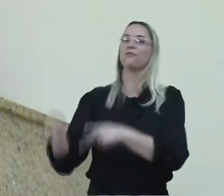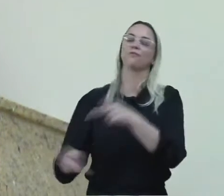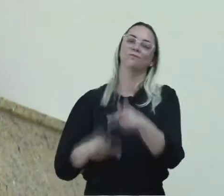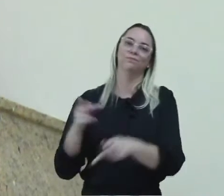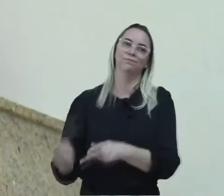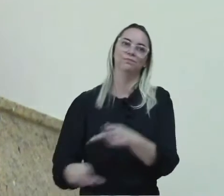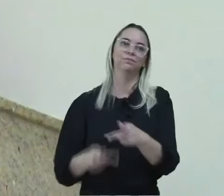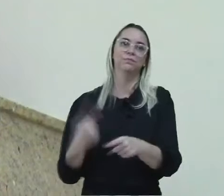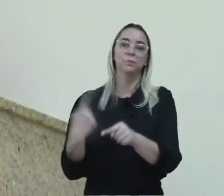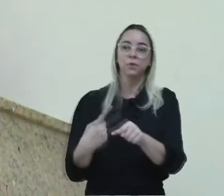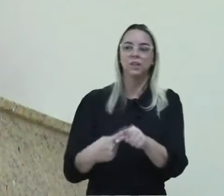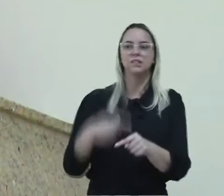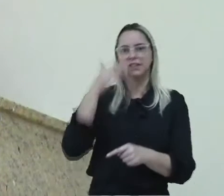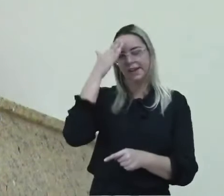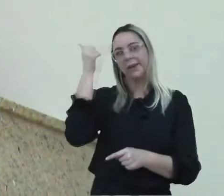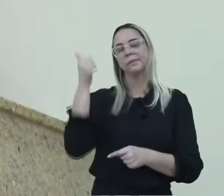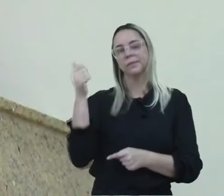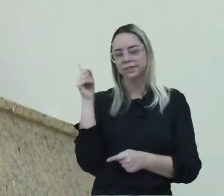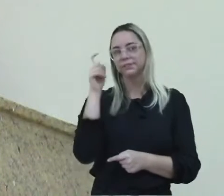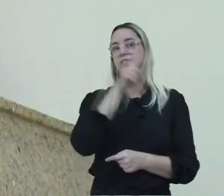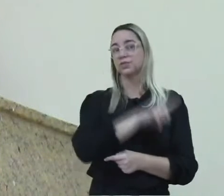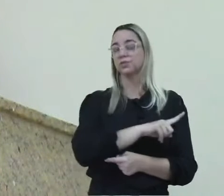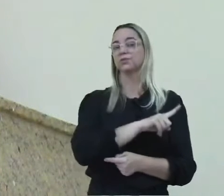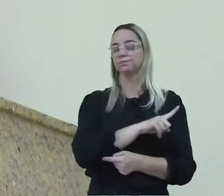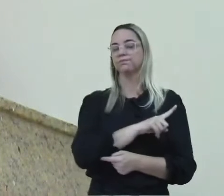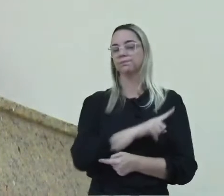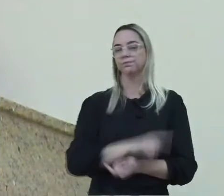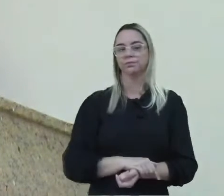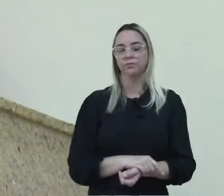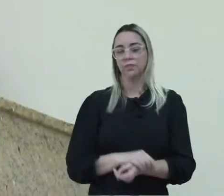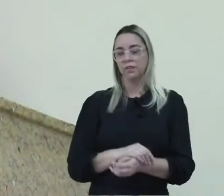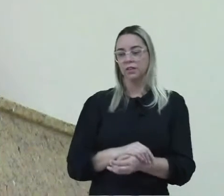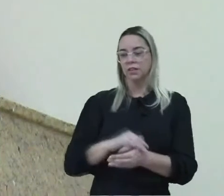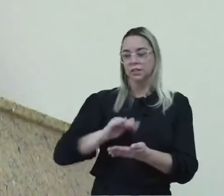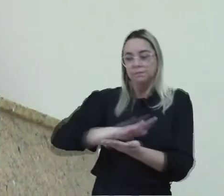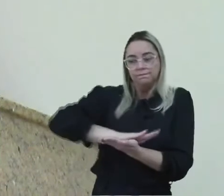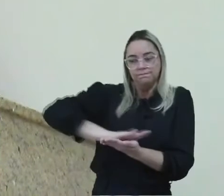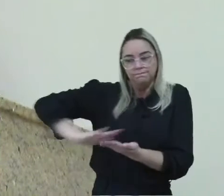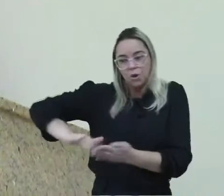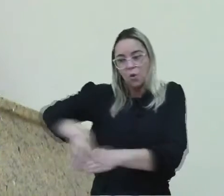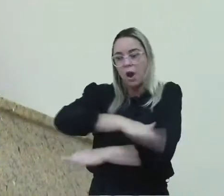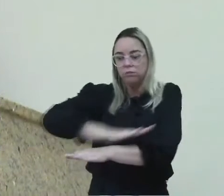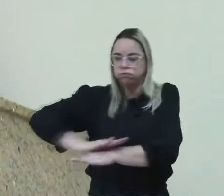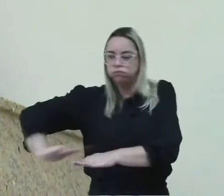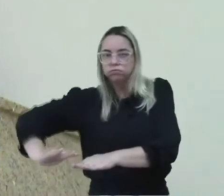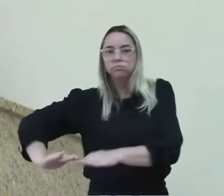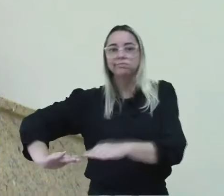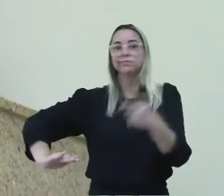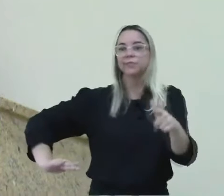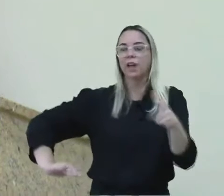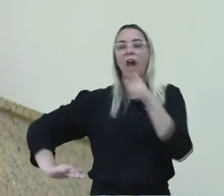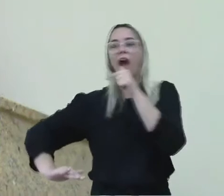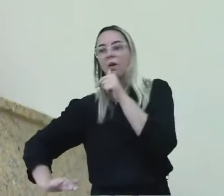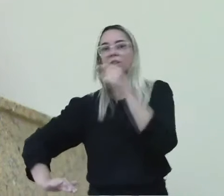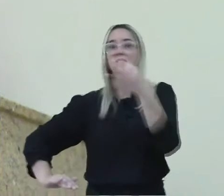sabe a dificuldade que é não ter saneamento como se deve, não ter água na